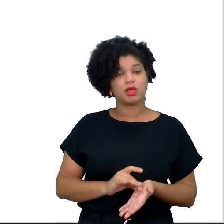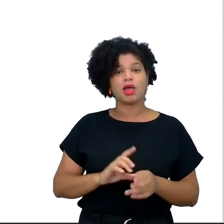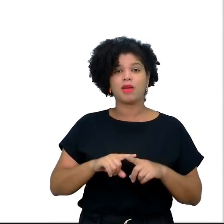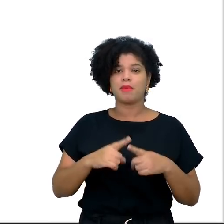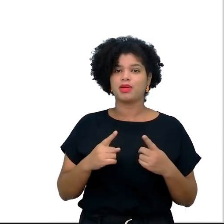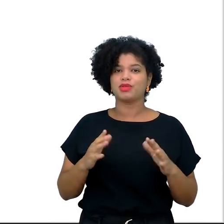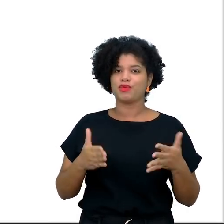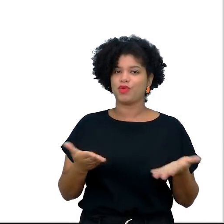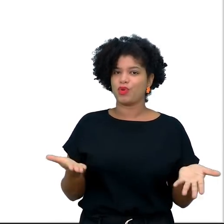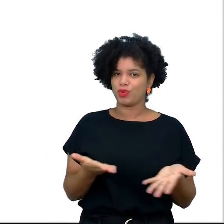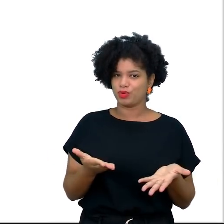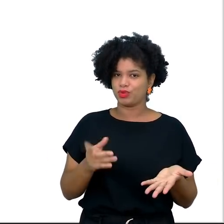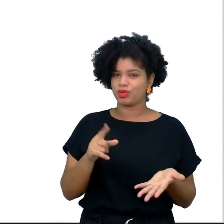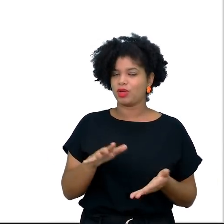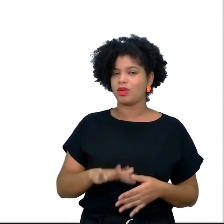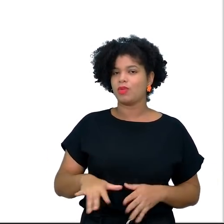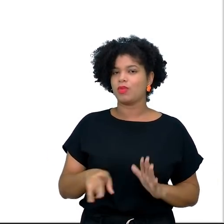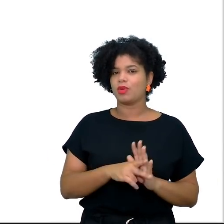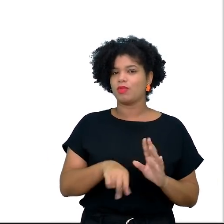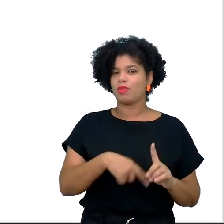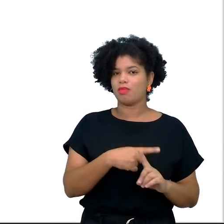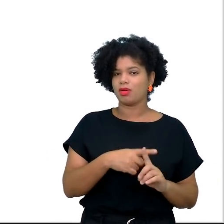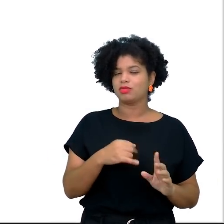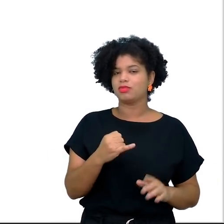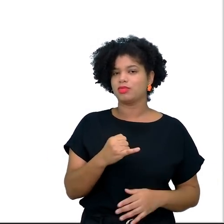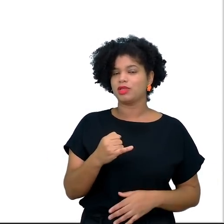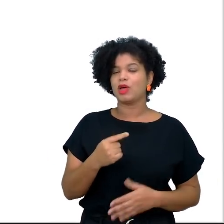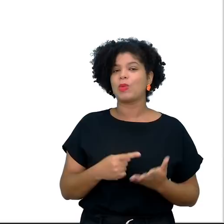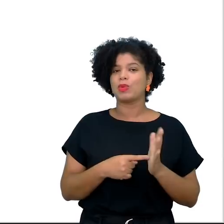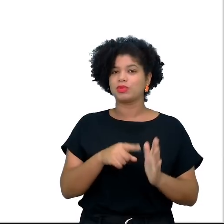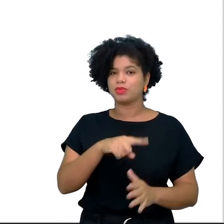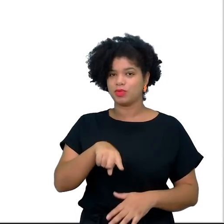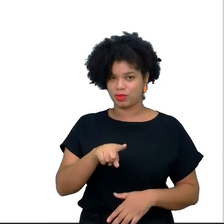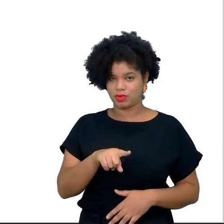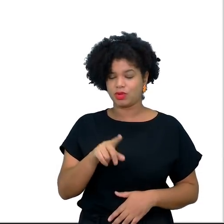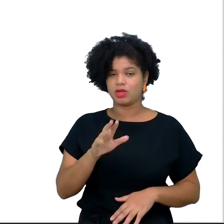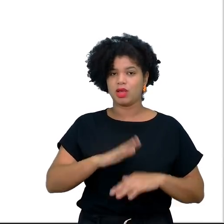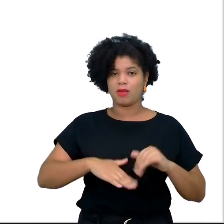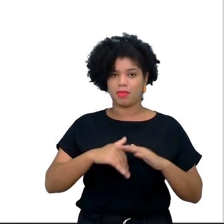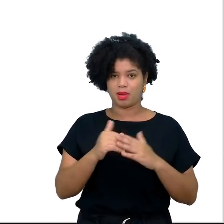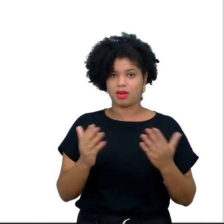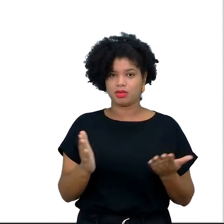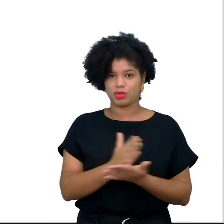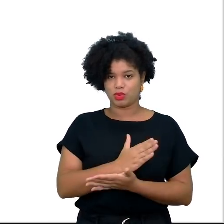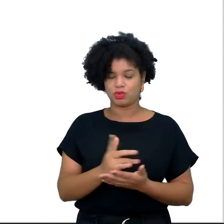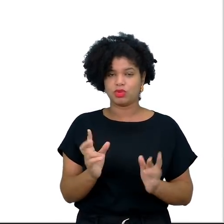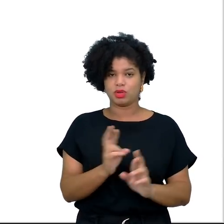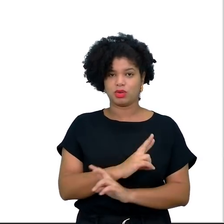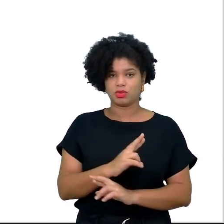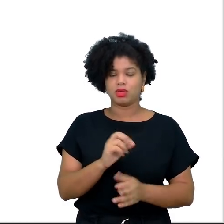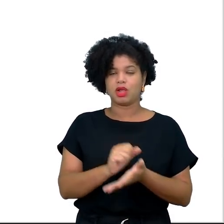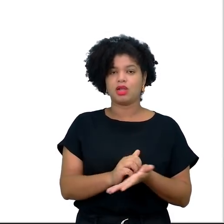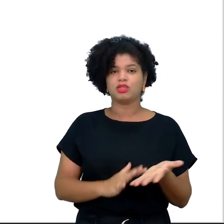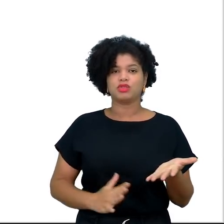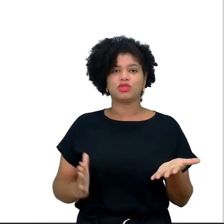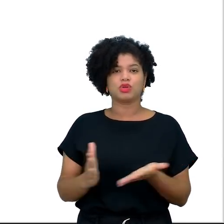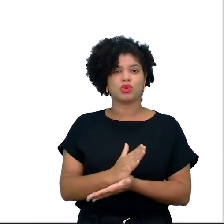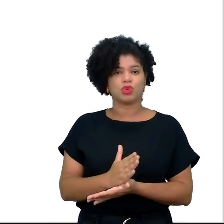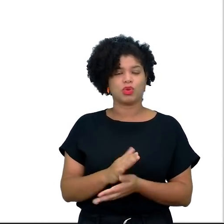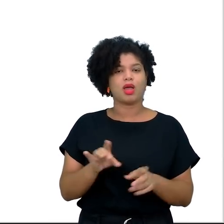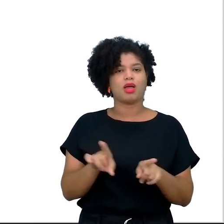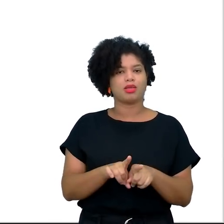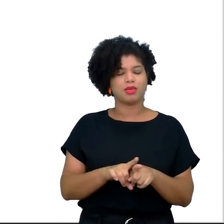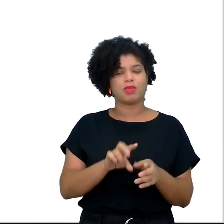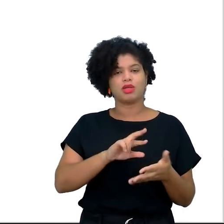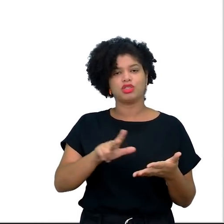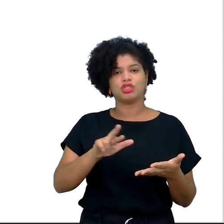nosso foco hoje ele é no campo aditivo, então eu gostaria de mencionar que além dessas habilidades relacionadas a essas atividades, há